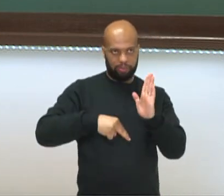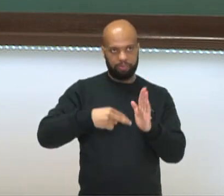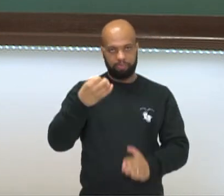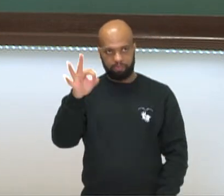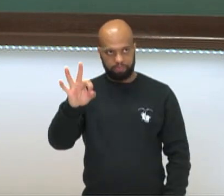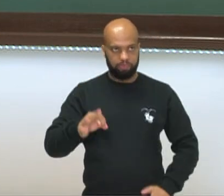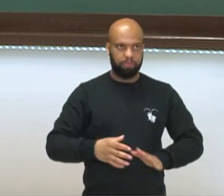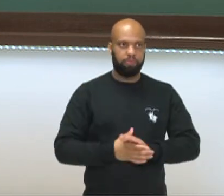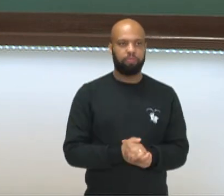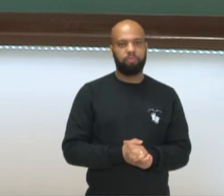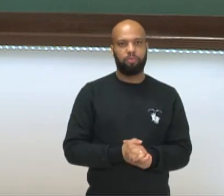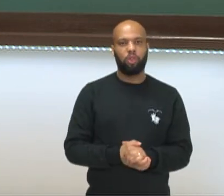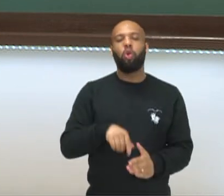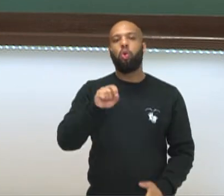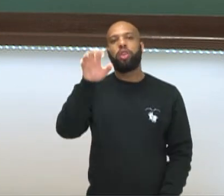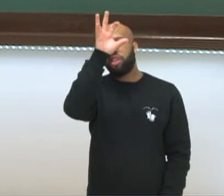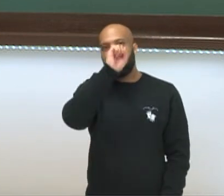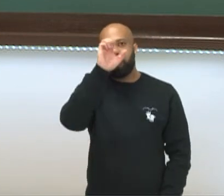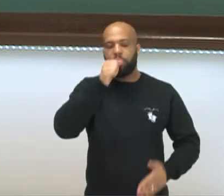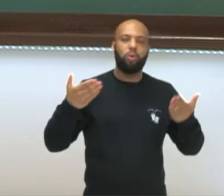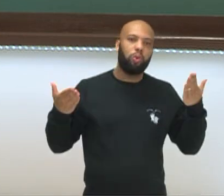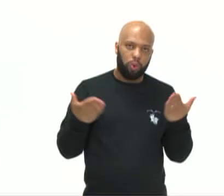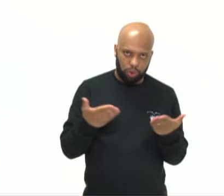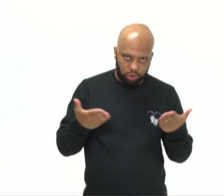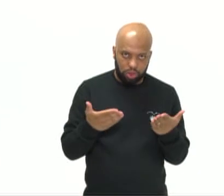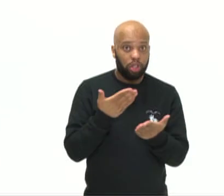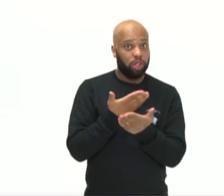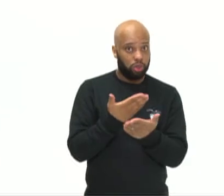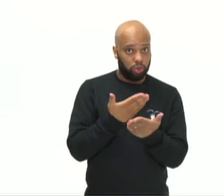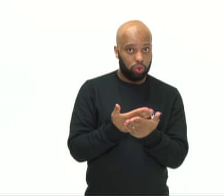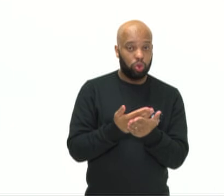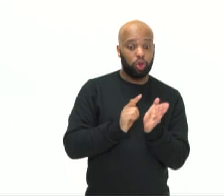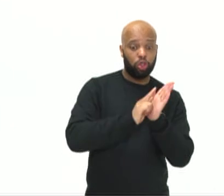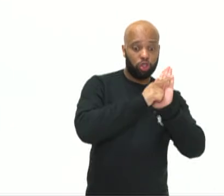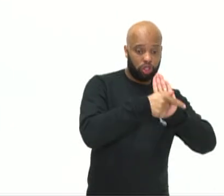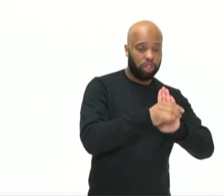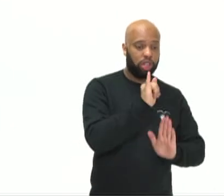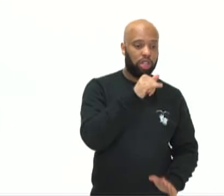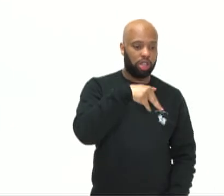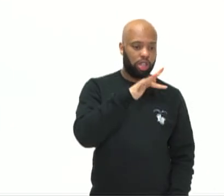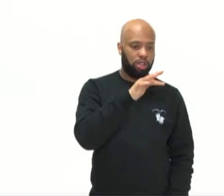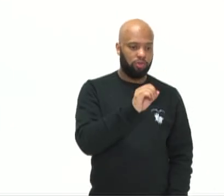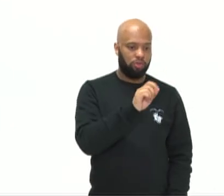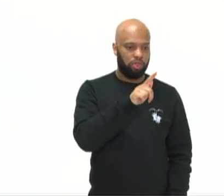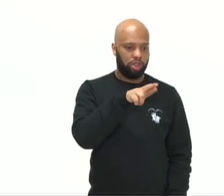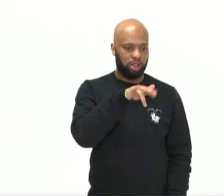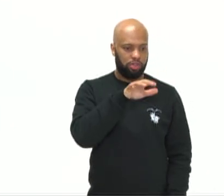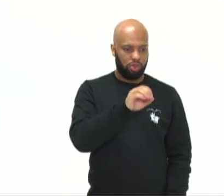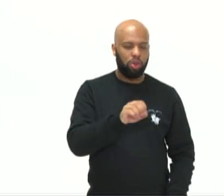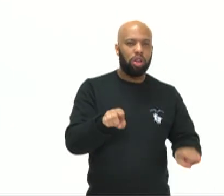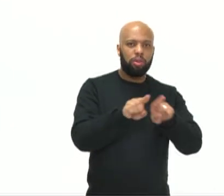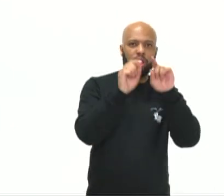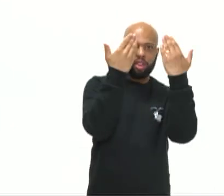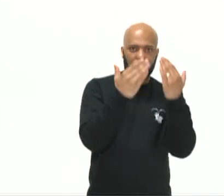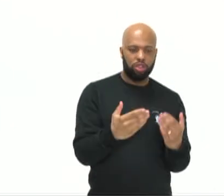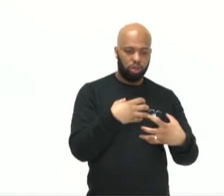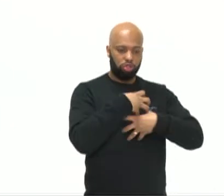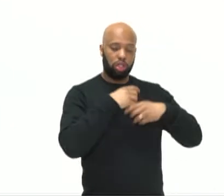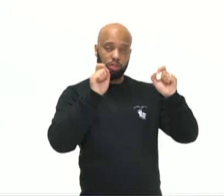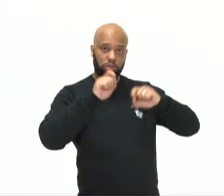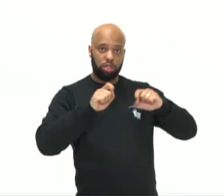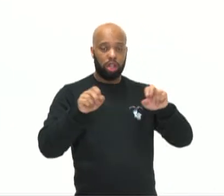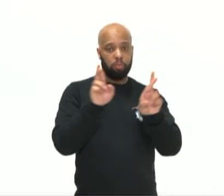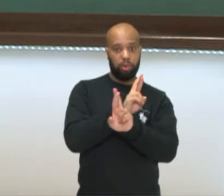tá? Pessoal, na aula de hoje, nós estudamos o gênero infográfico e analisamos algumas formas pelas quais ele pode